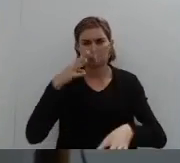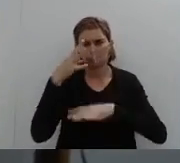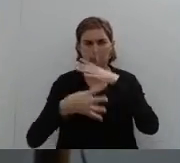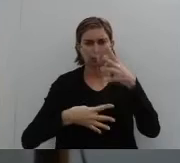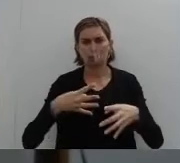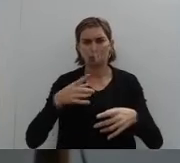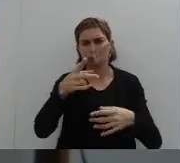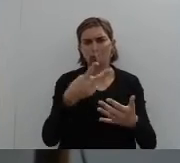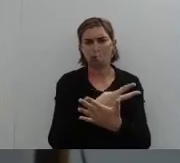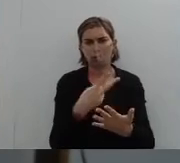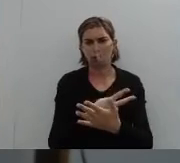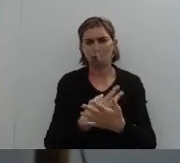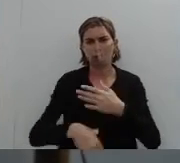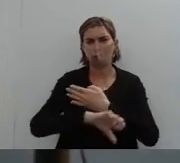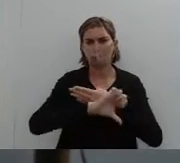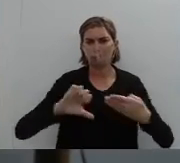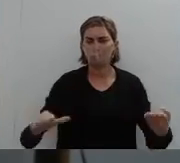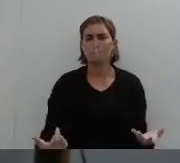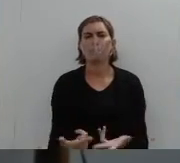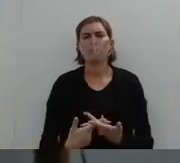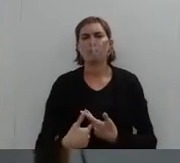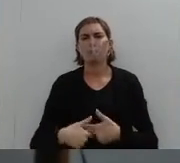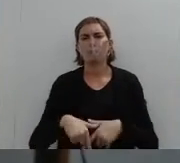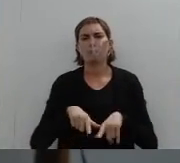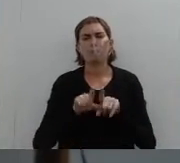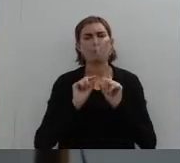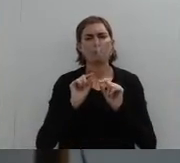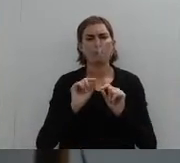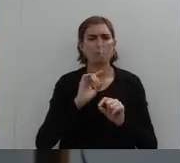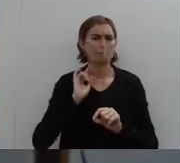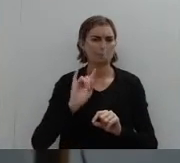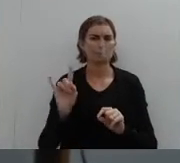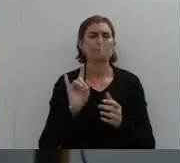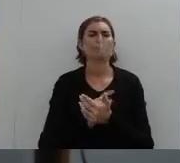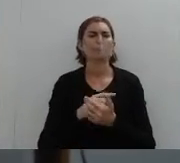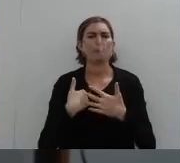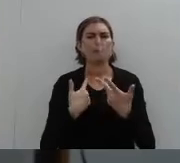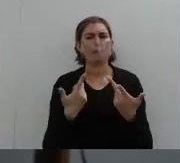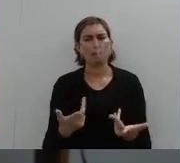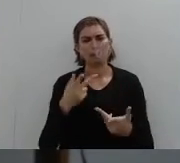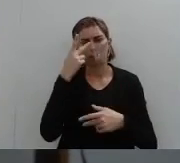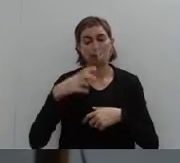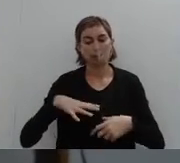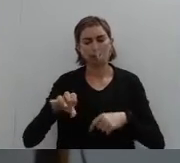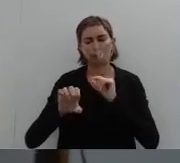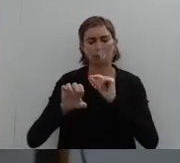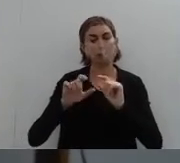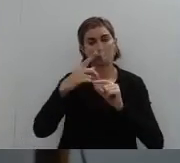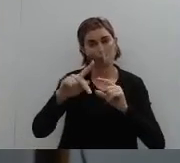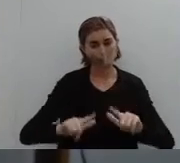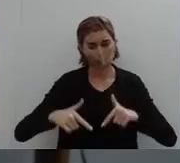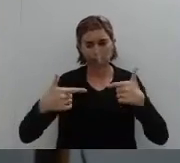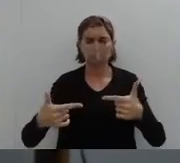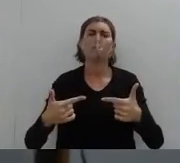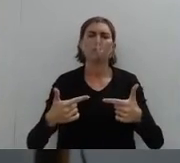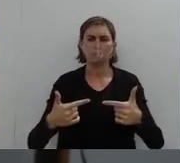de imoral. Então, o que é agir de forma ética? É agir de tal maneira que a sua ação seja